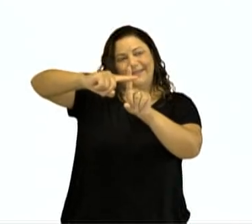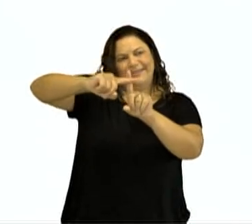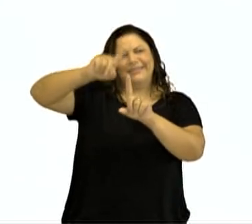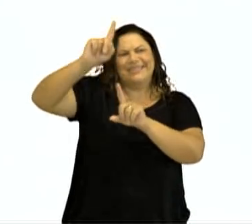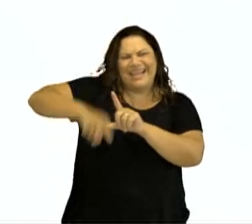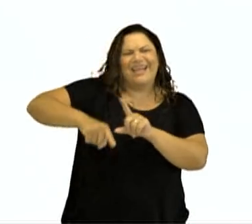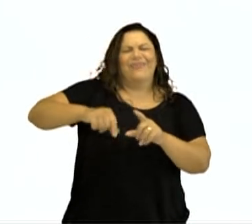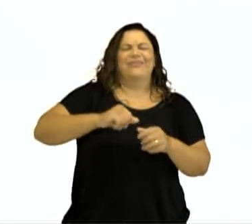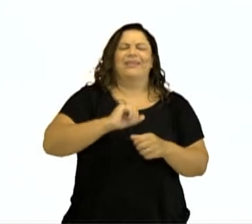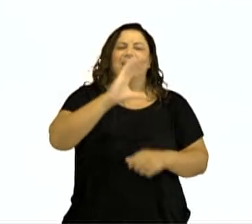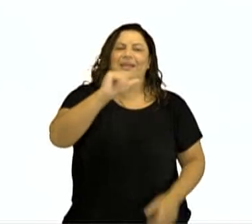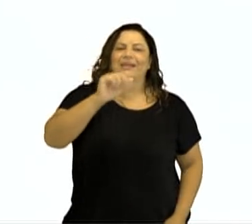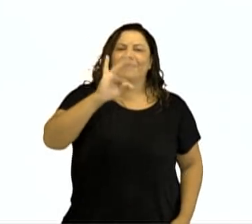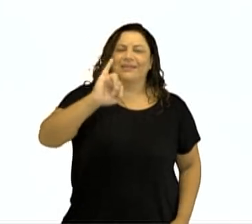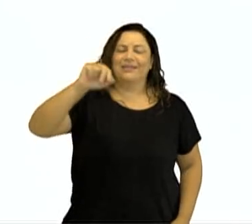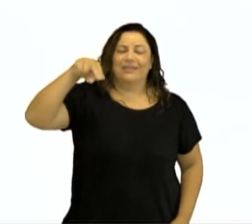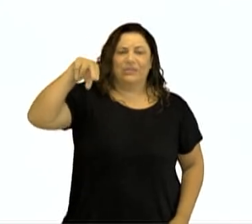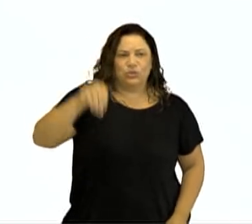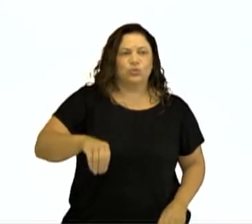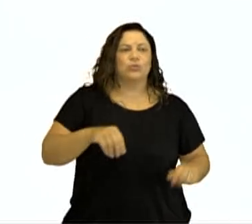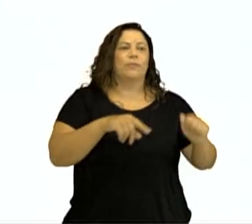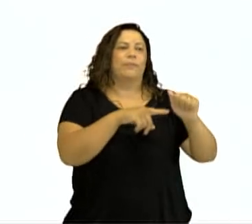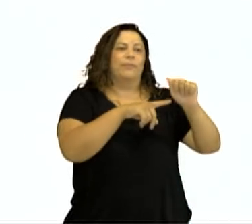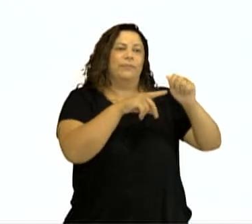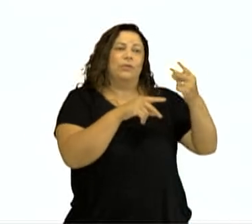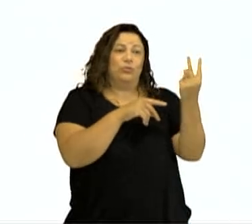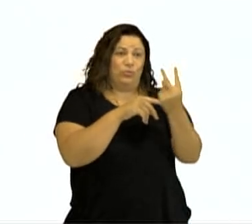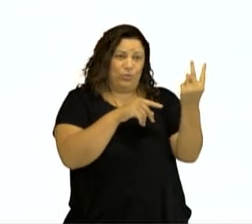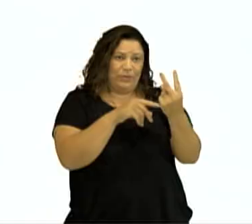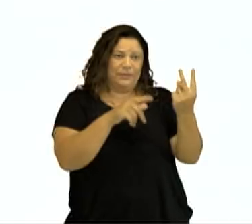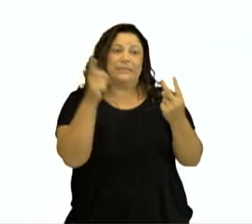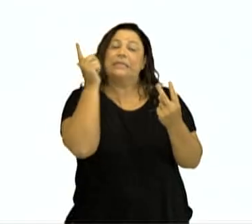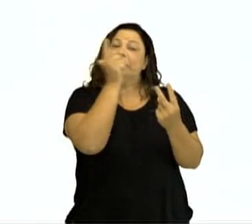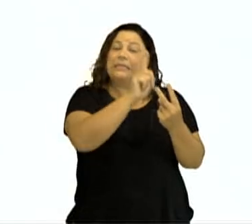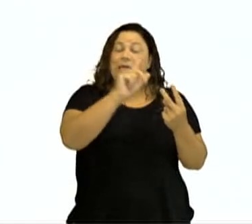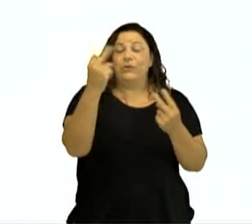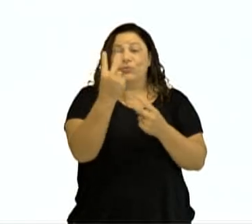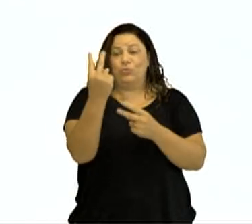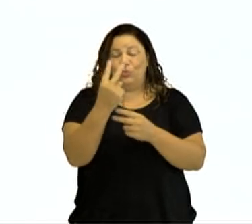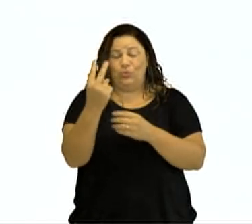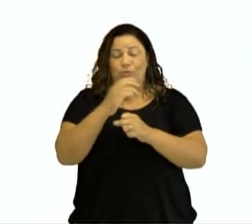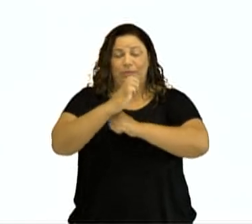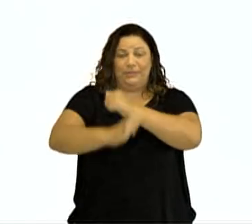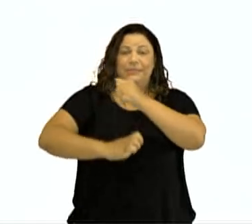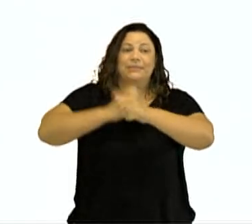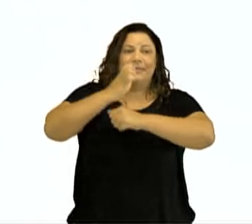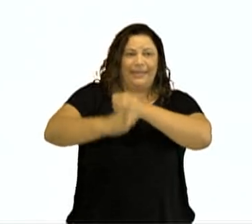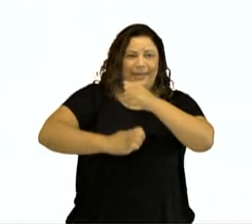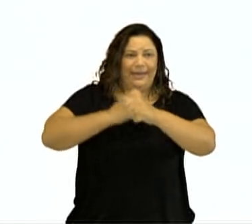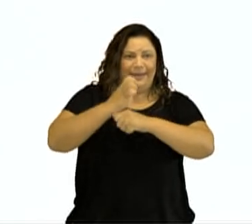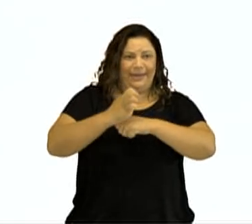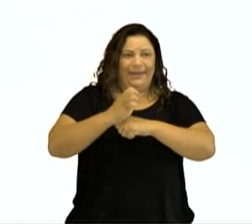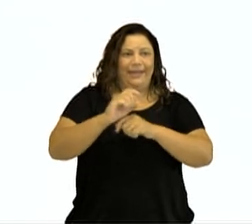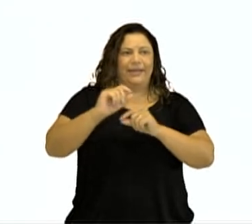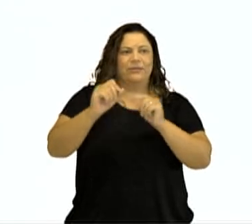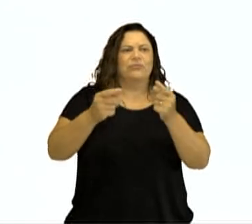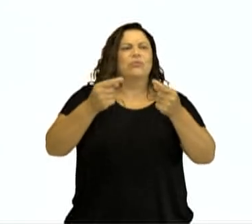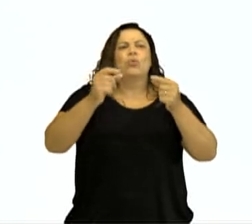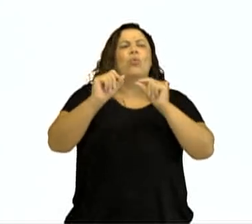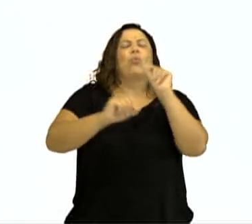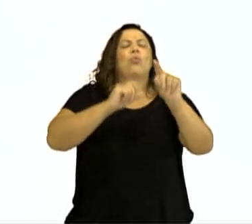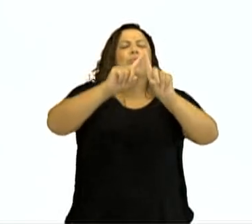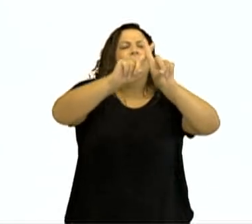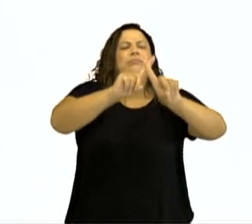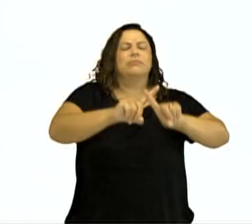cátion, 2, ganhou 2 elétrons em relação ao átomo neutro. Vamos ver se vocês entenderam, assinale a